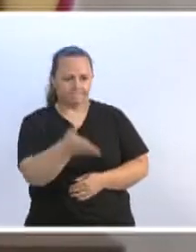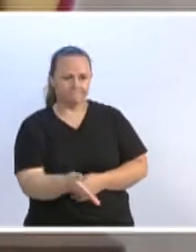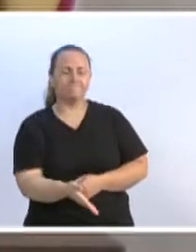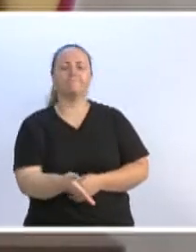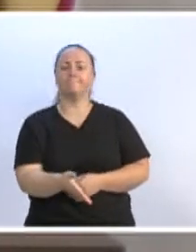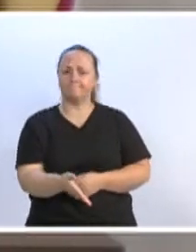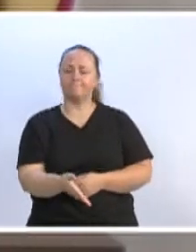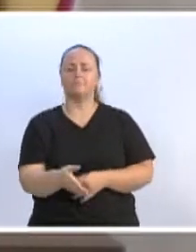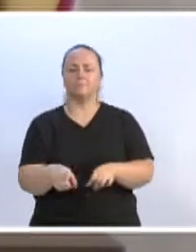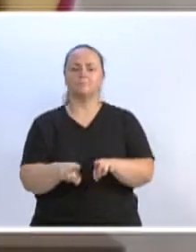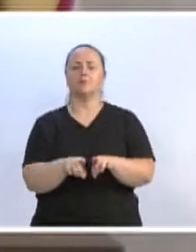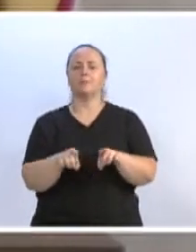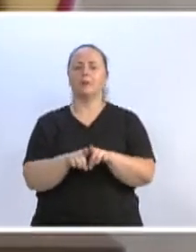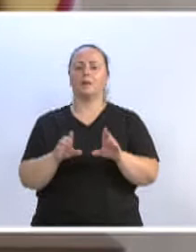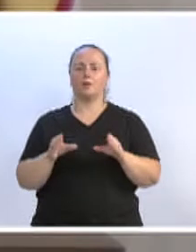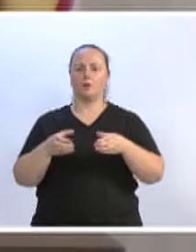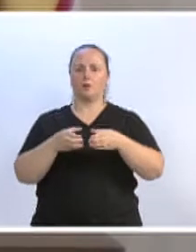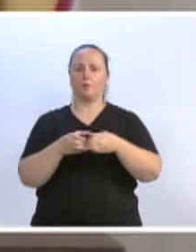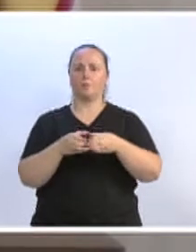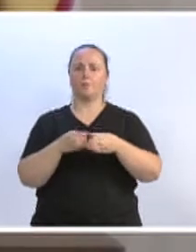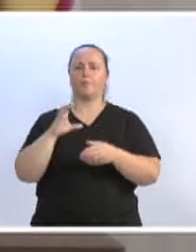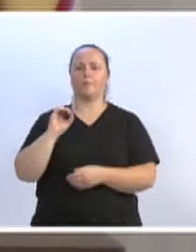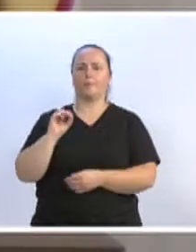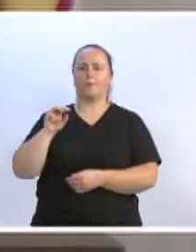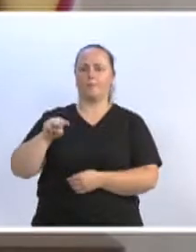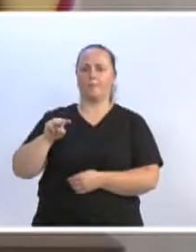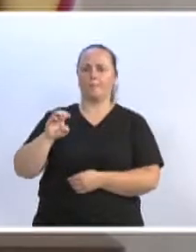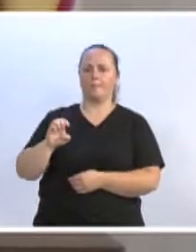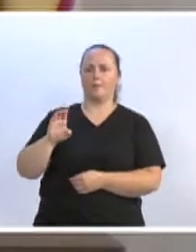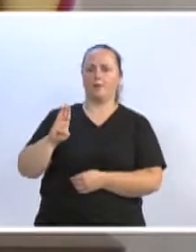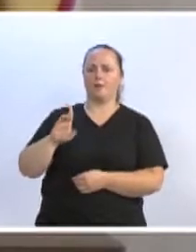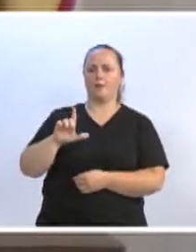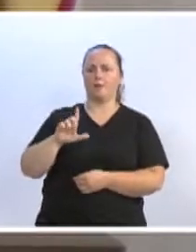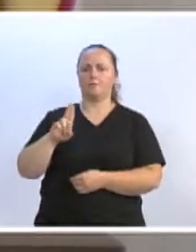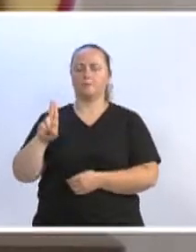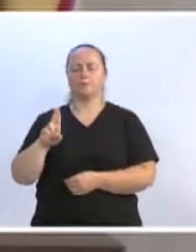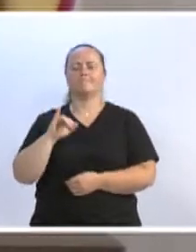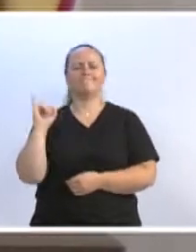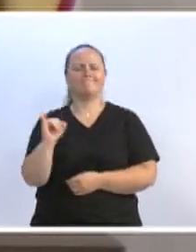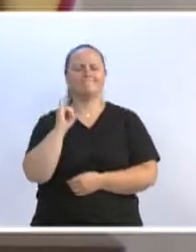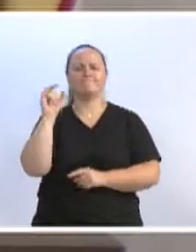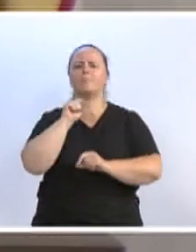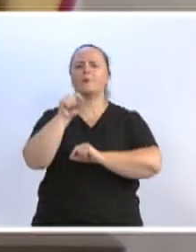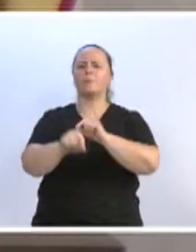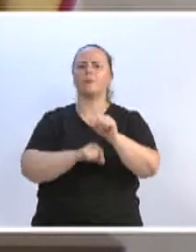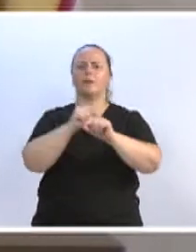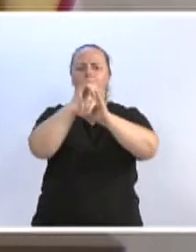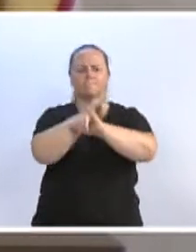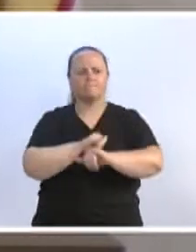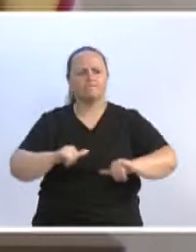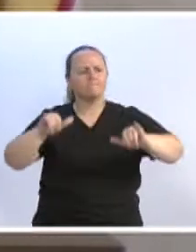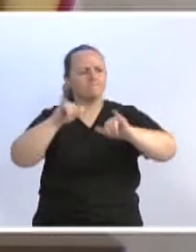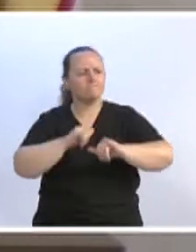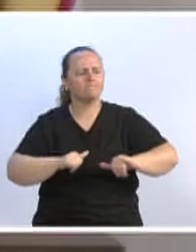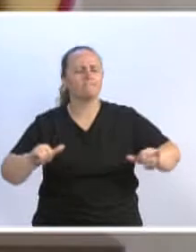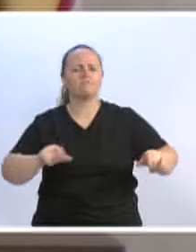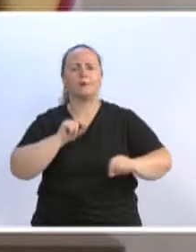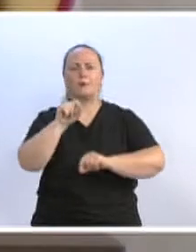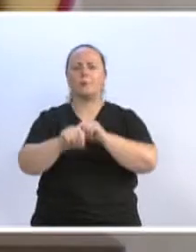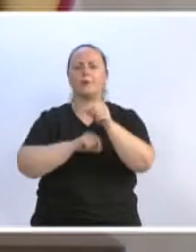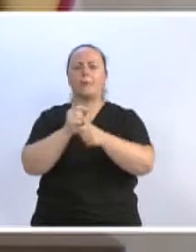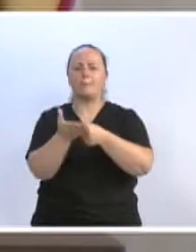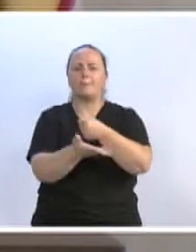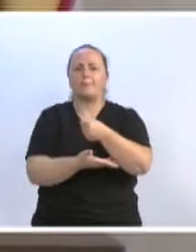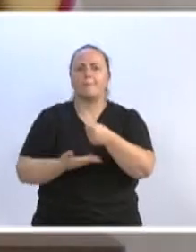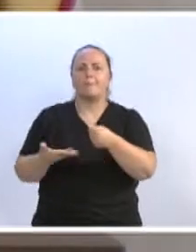pastores da UMEBLU que têm um papel fundamental de levar aquilo que é principal, é a base, é a